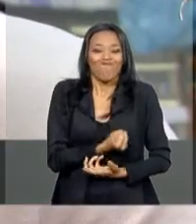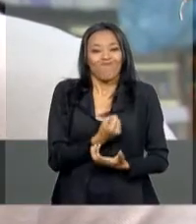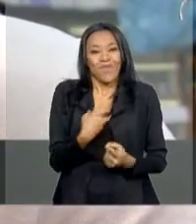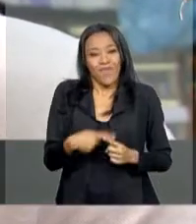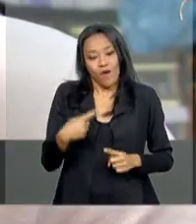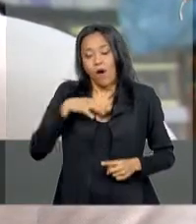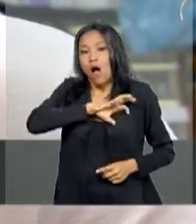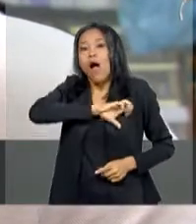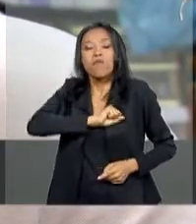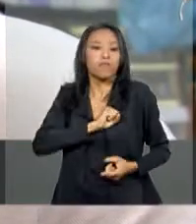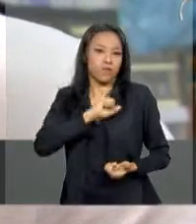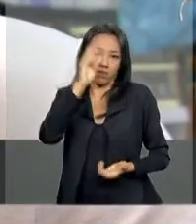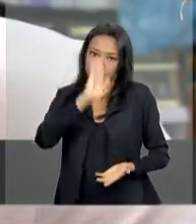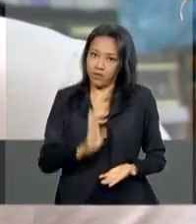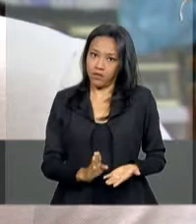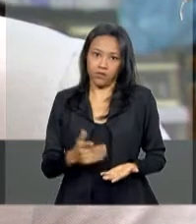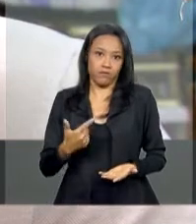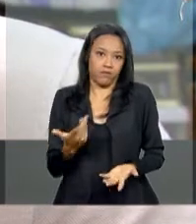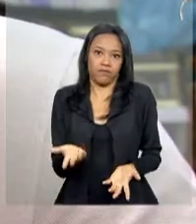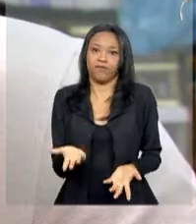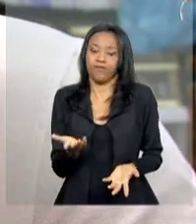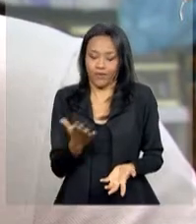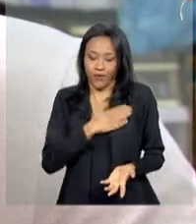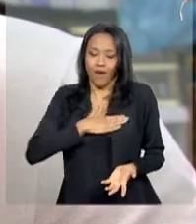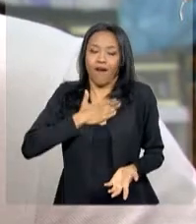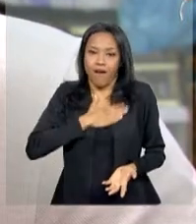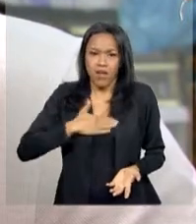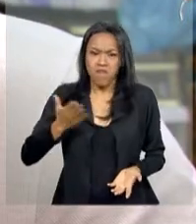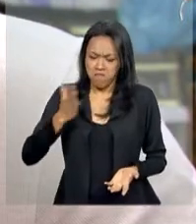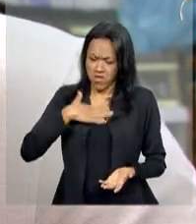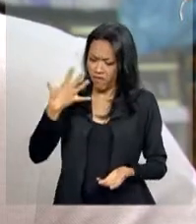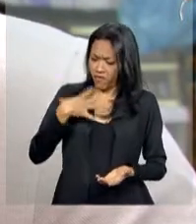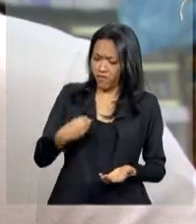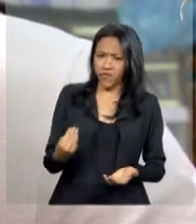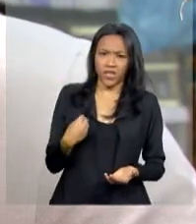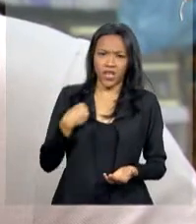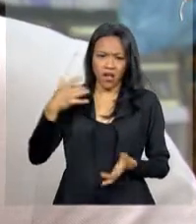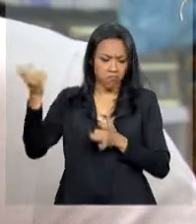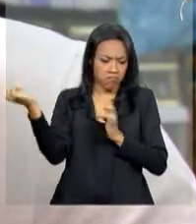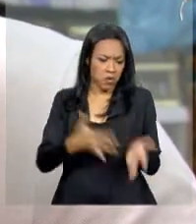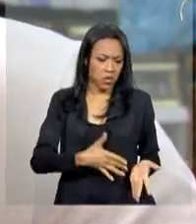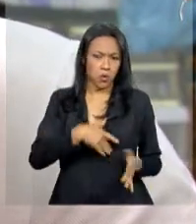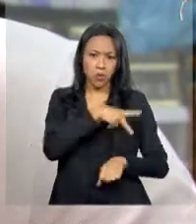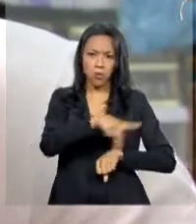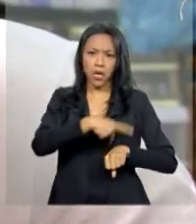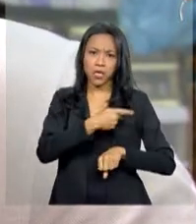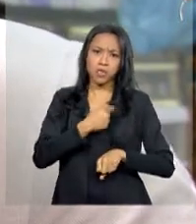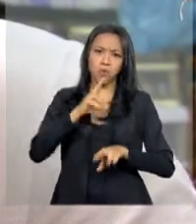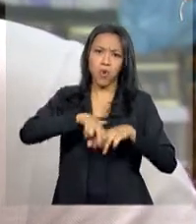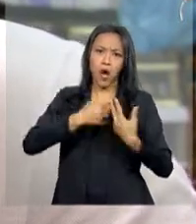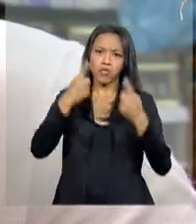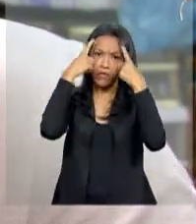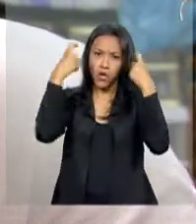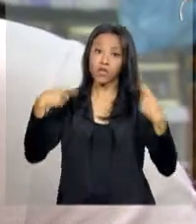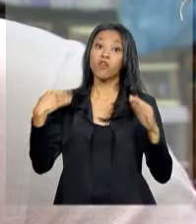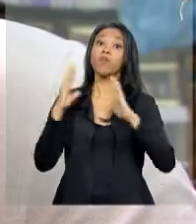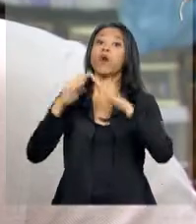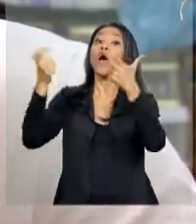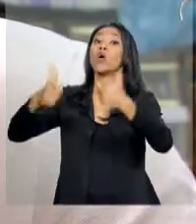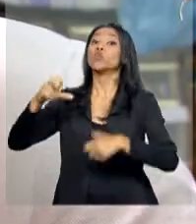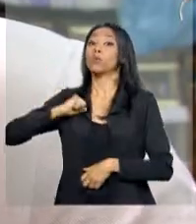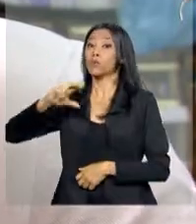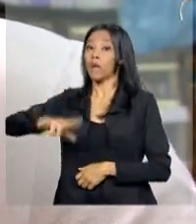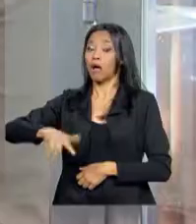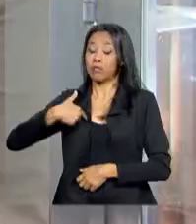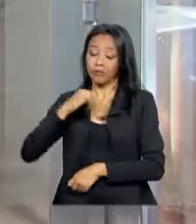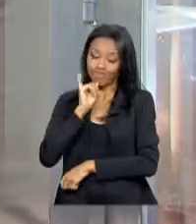eu que amo esse país, adoro, curto. E ver que a minha filha saiu daqui por causa da violência, foi morar em Portugal, isso me